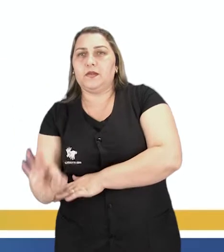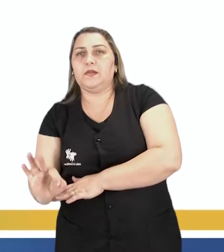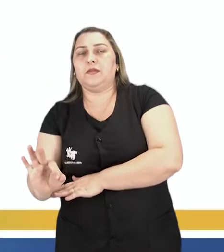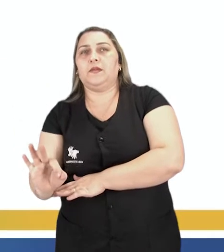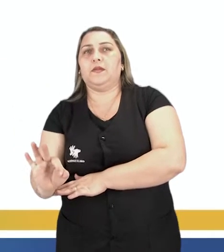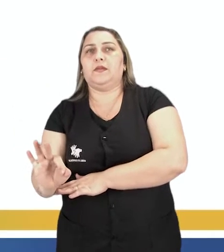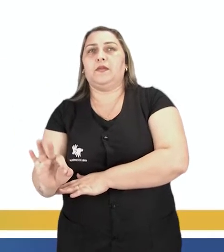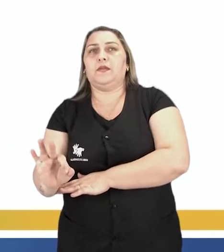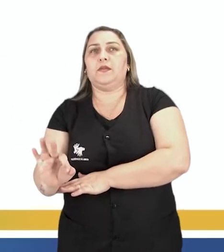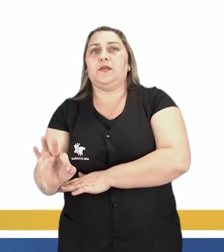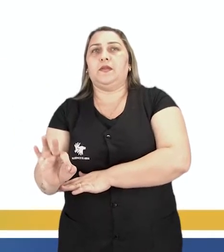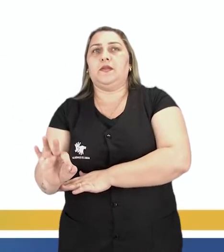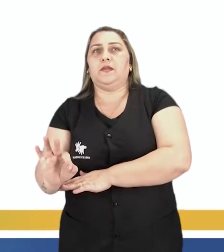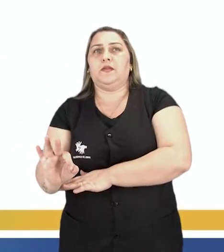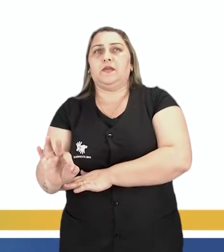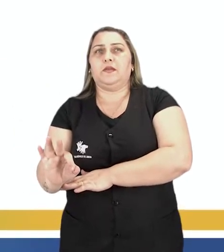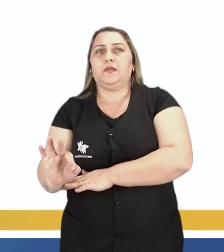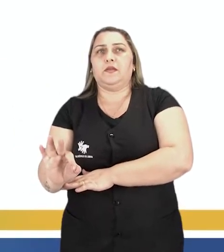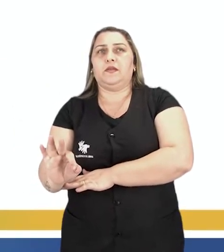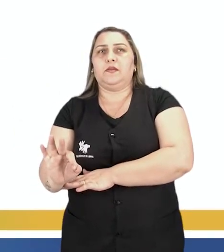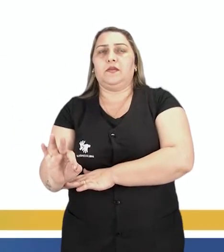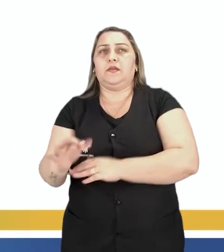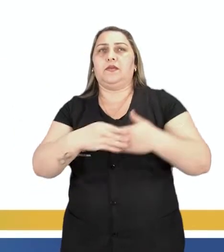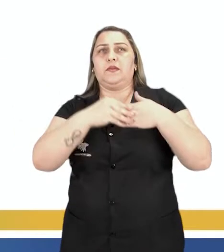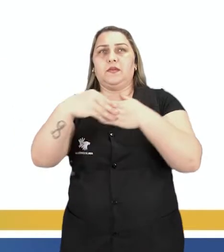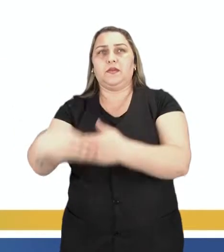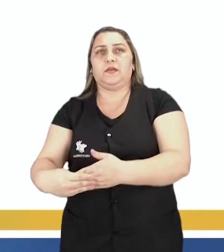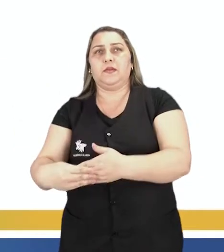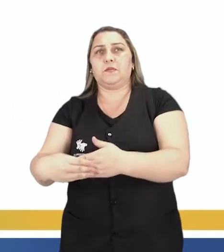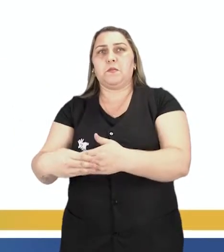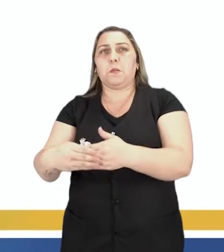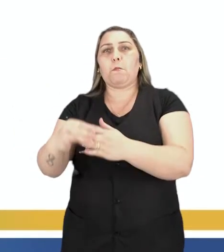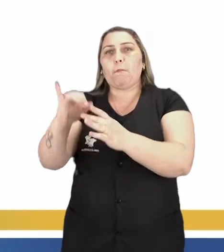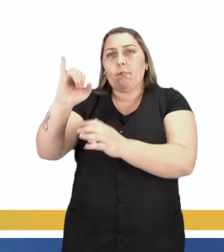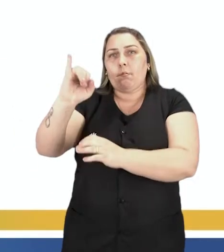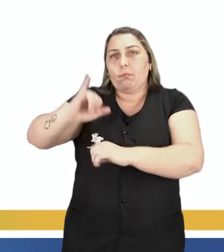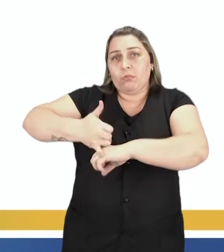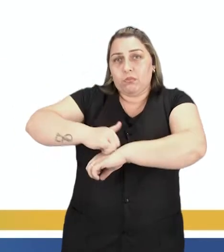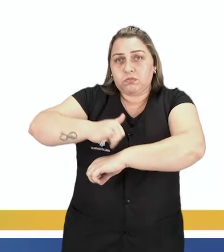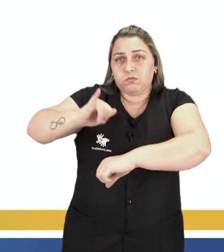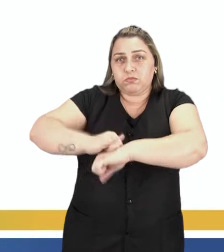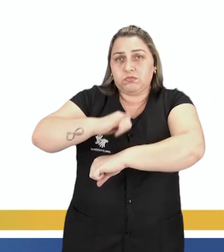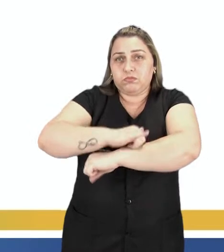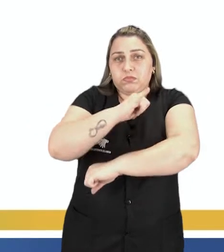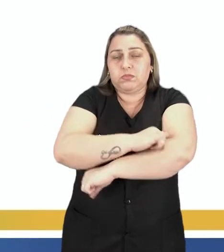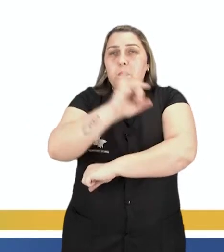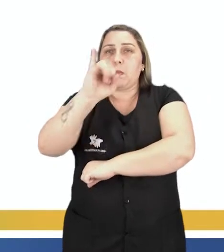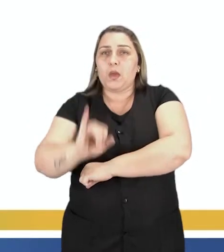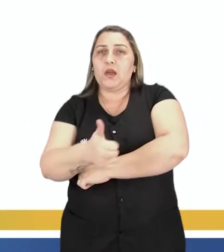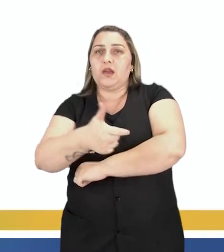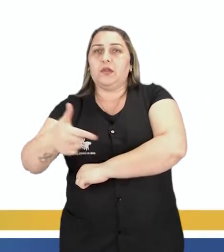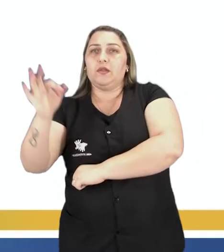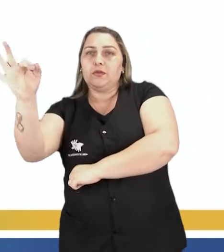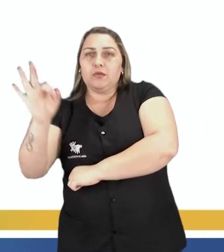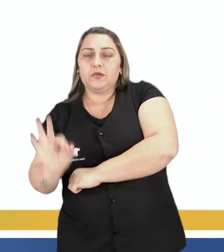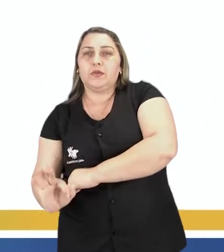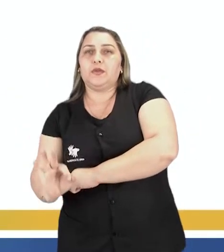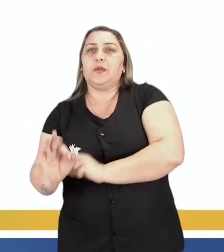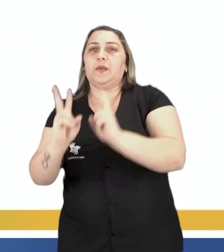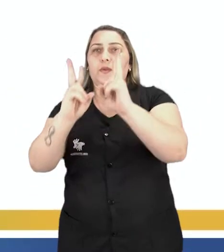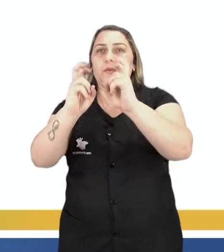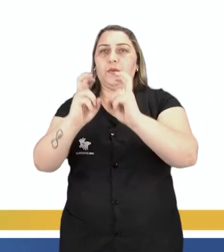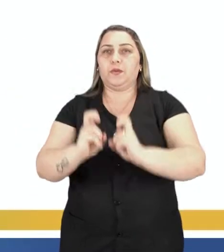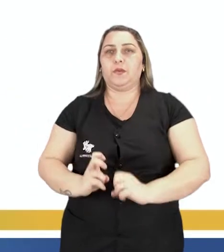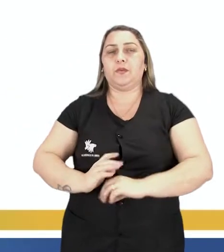26,4% dos posts traziam notícias sobre obesidade e emagrecimento, 12% a respeito de